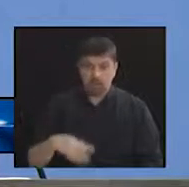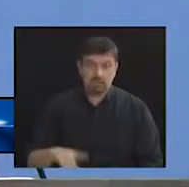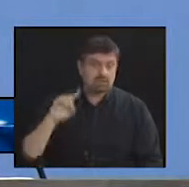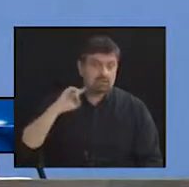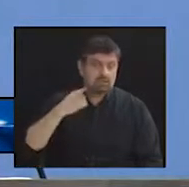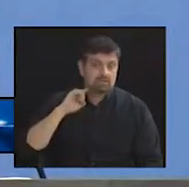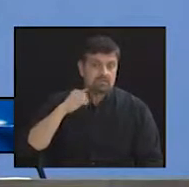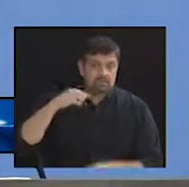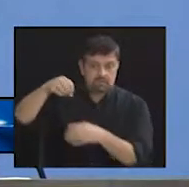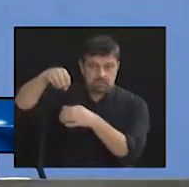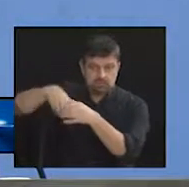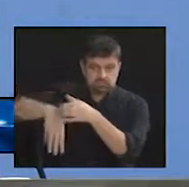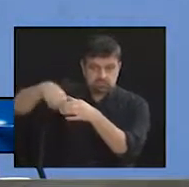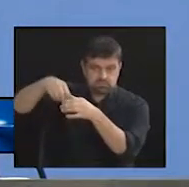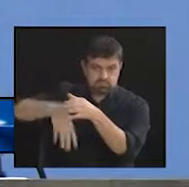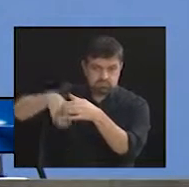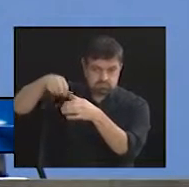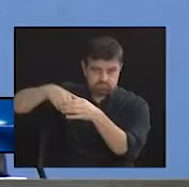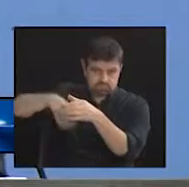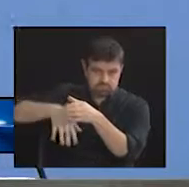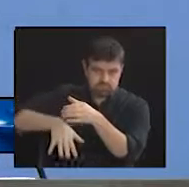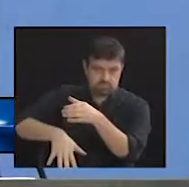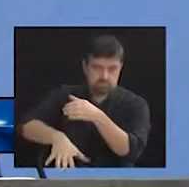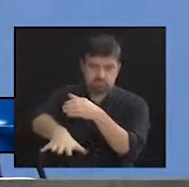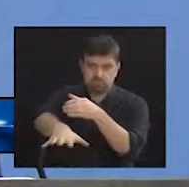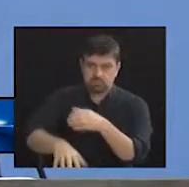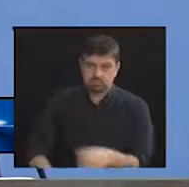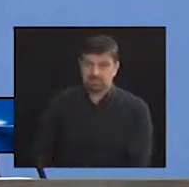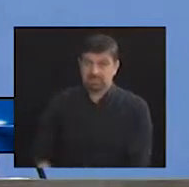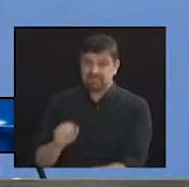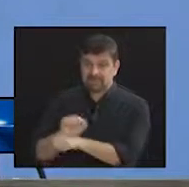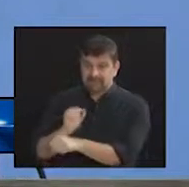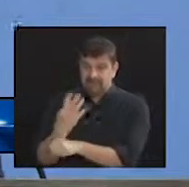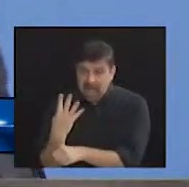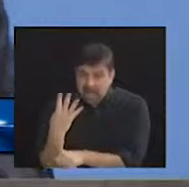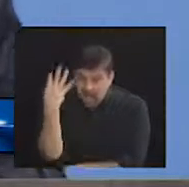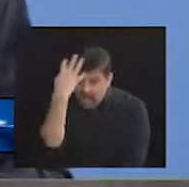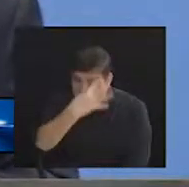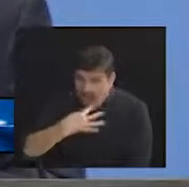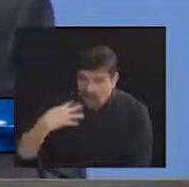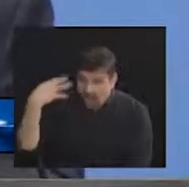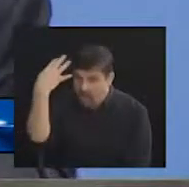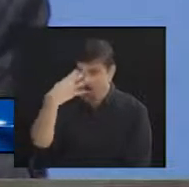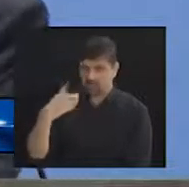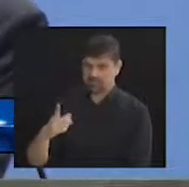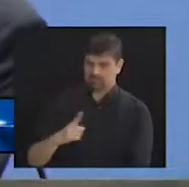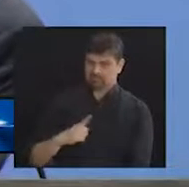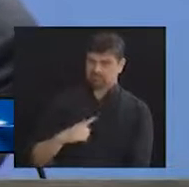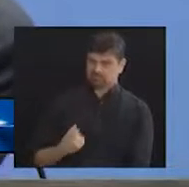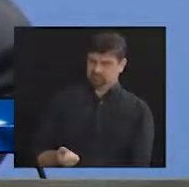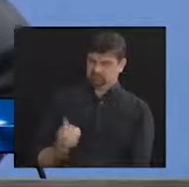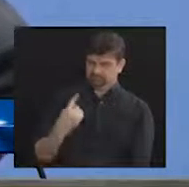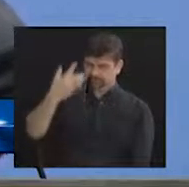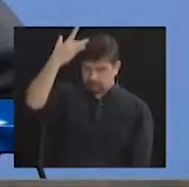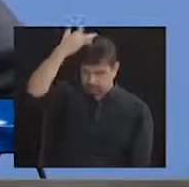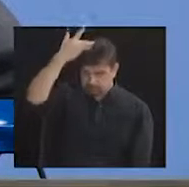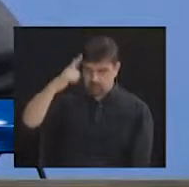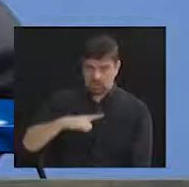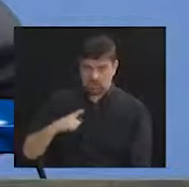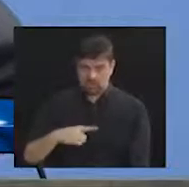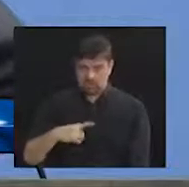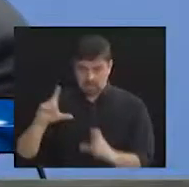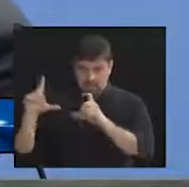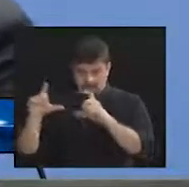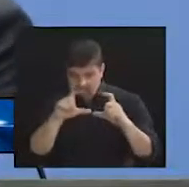pedro tourinho na tribuna da reunião ordinária da última segunda feira moradores do jardim são marcos enviaram ao gabinete